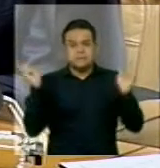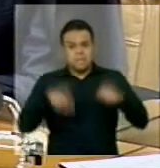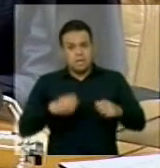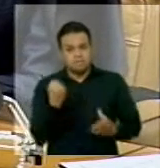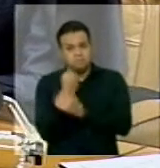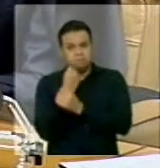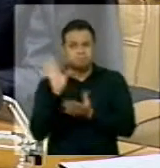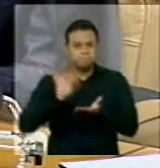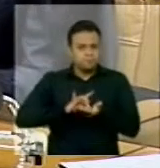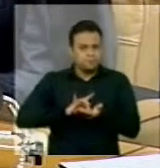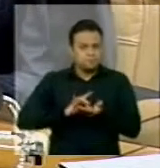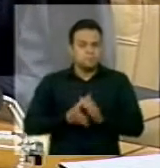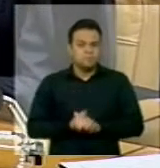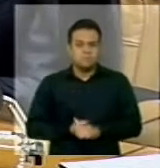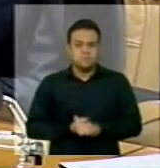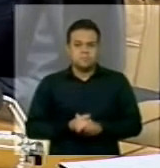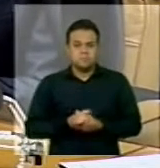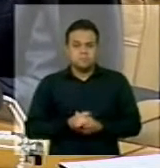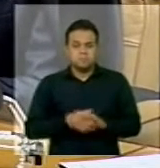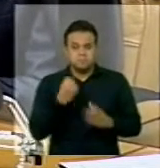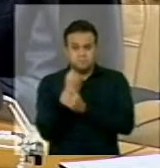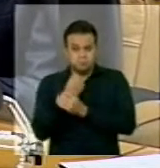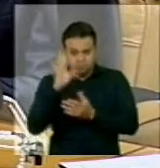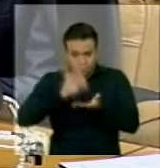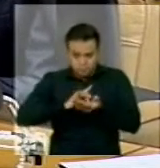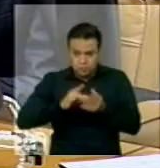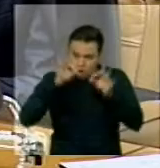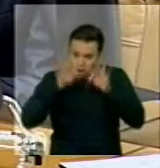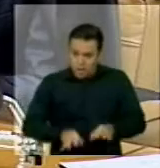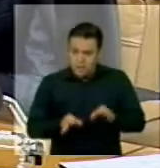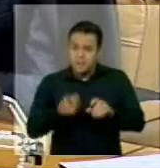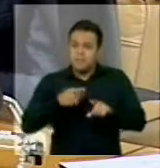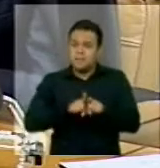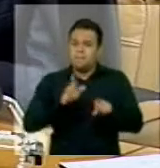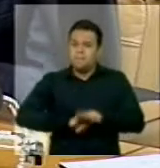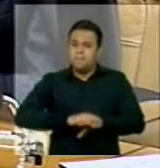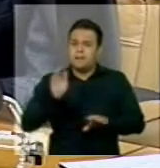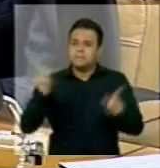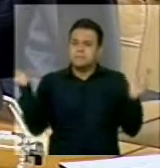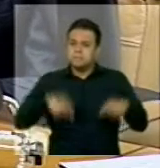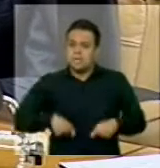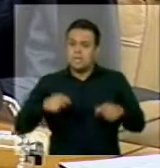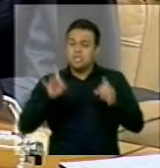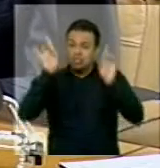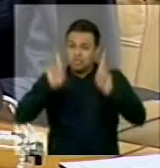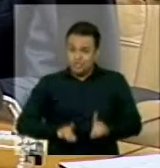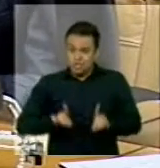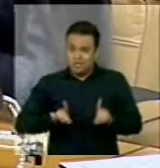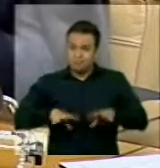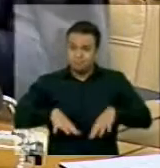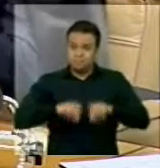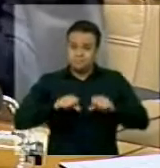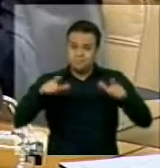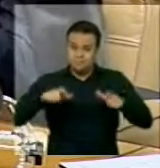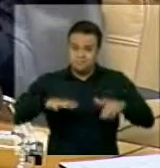sua efetividade correta e máxima a garantia dos direitos territoriais dessas comunidades.